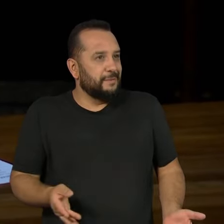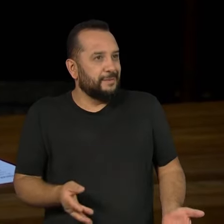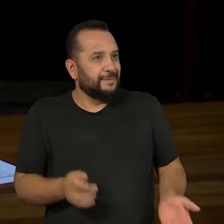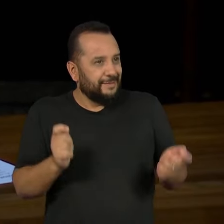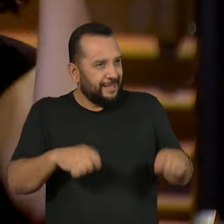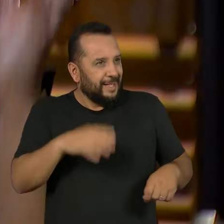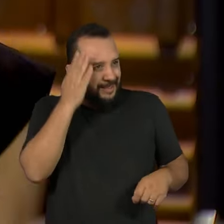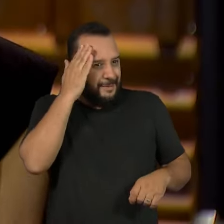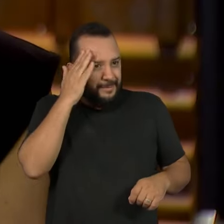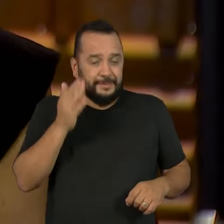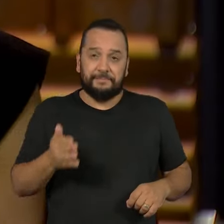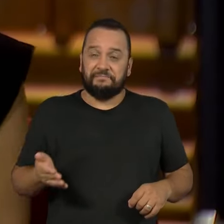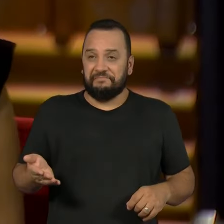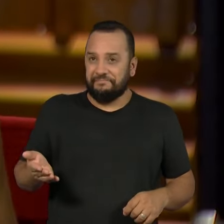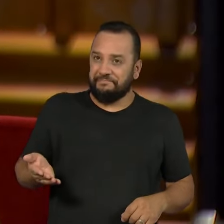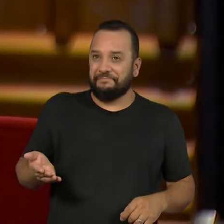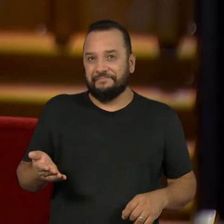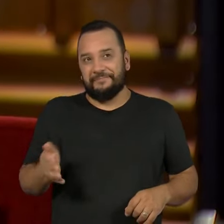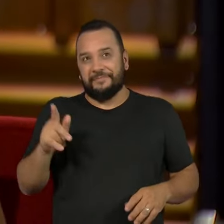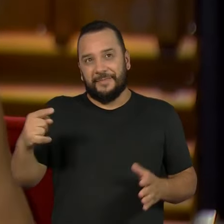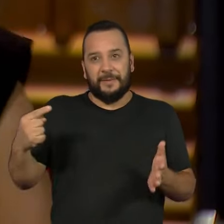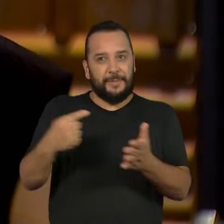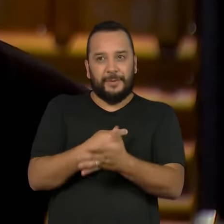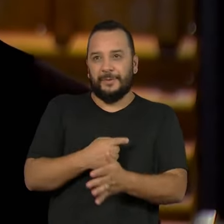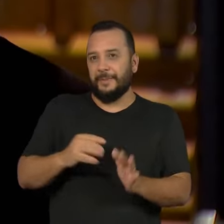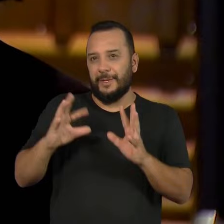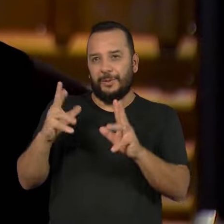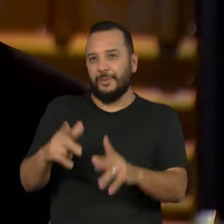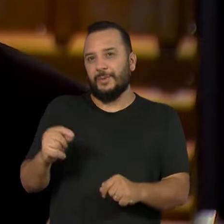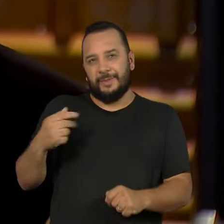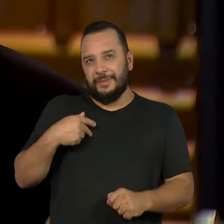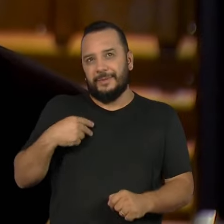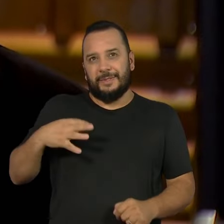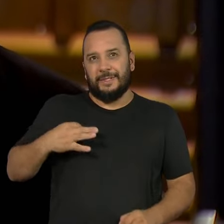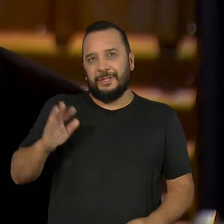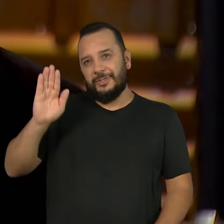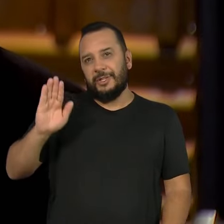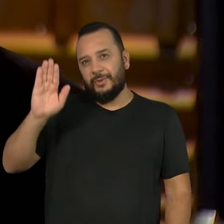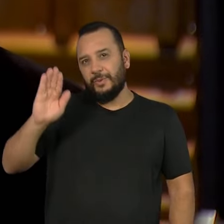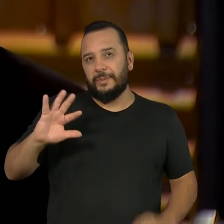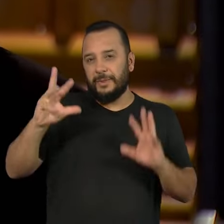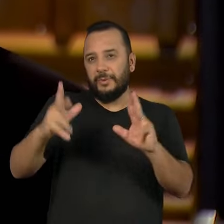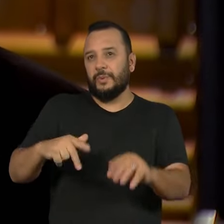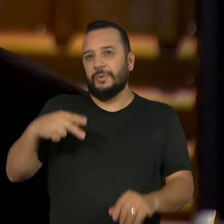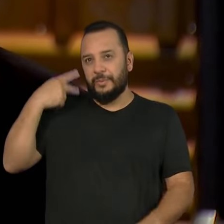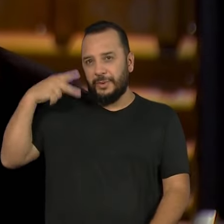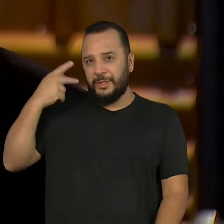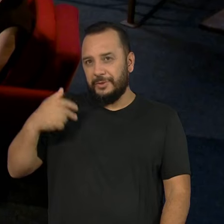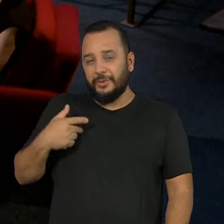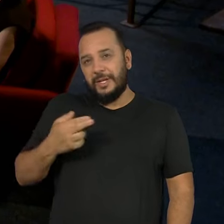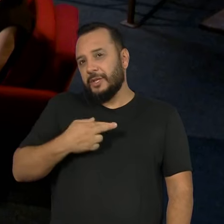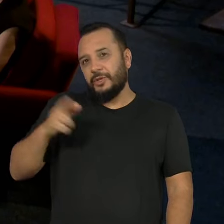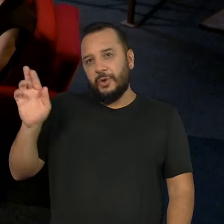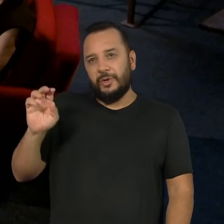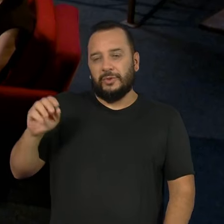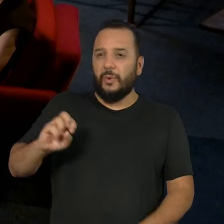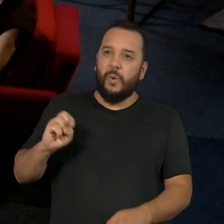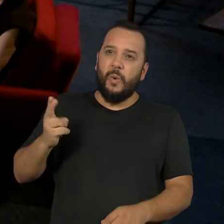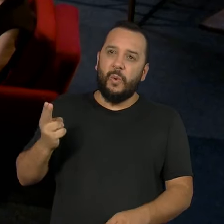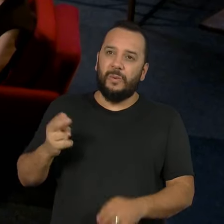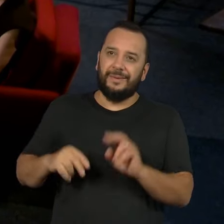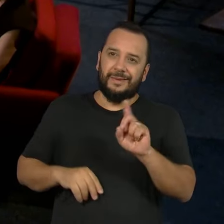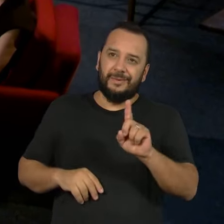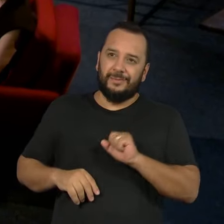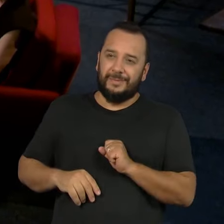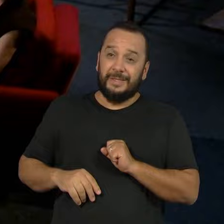saber não ah isso vale para essa essa pergunta vale para todos os para todas as candidaturas para todos os políticos religiosos ou não se realmente tem conexão